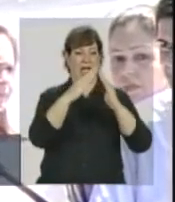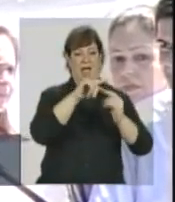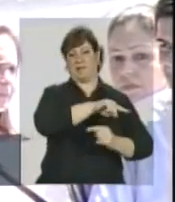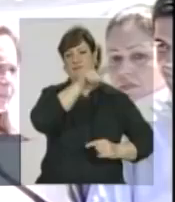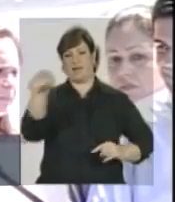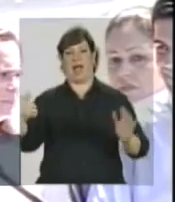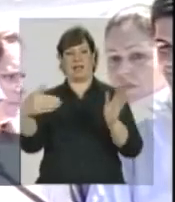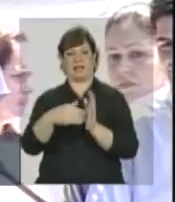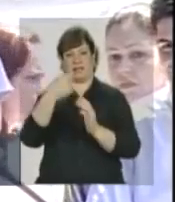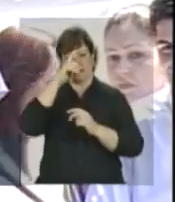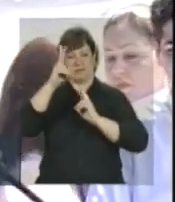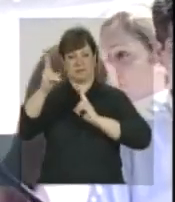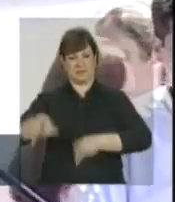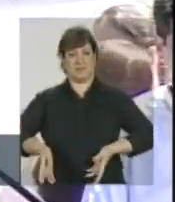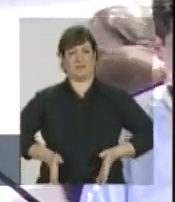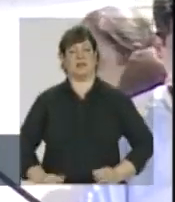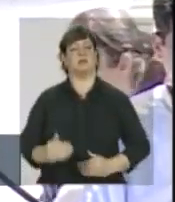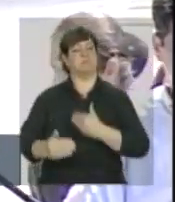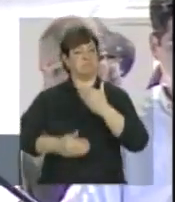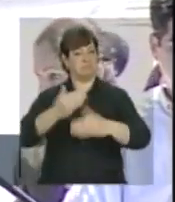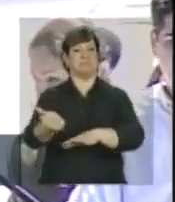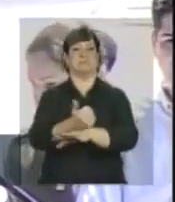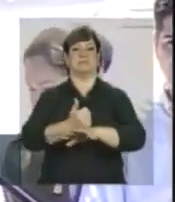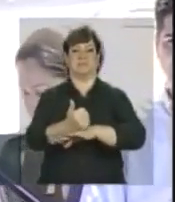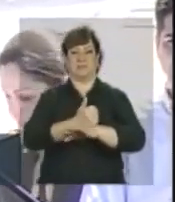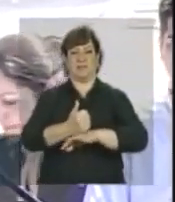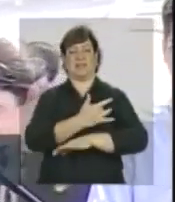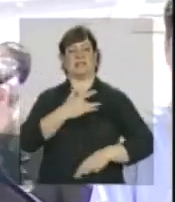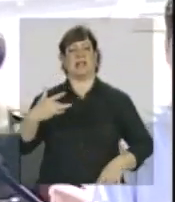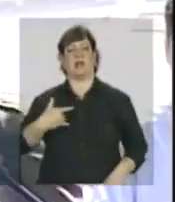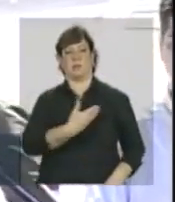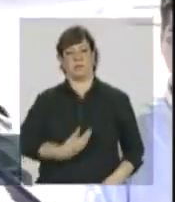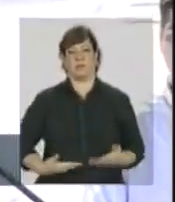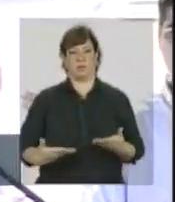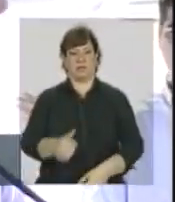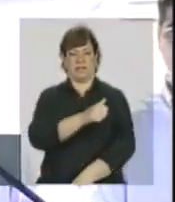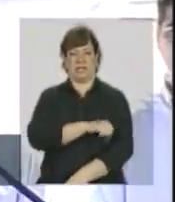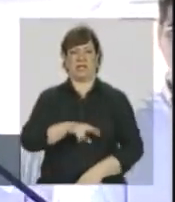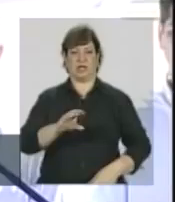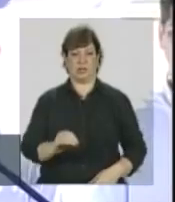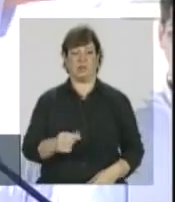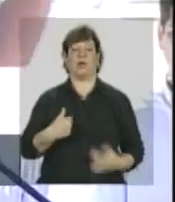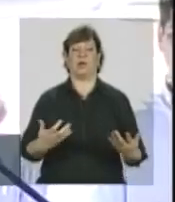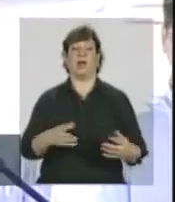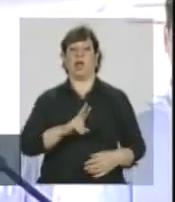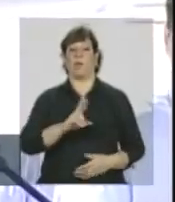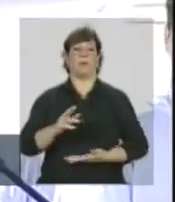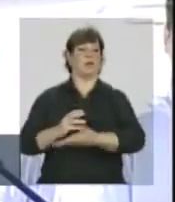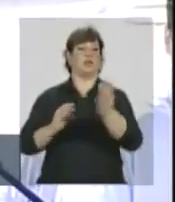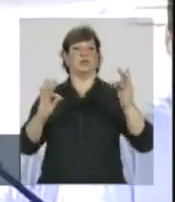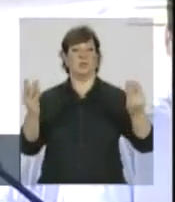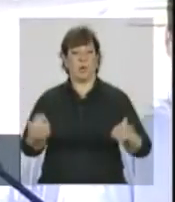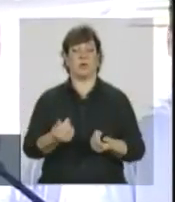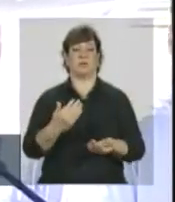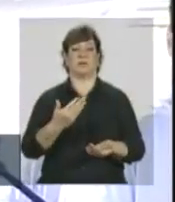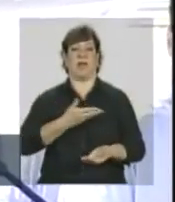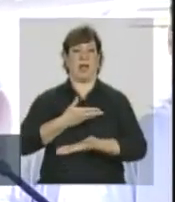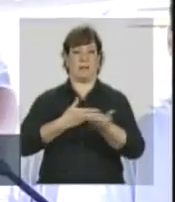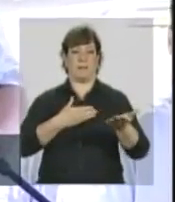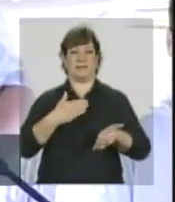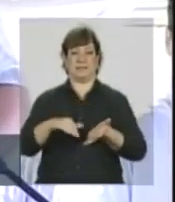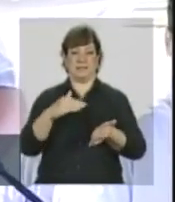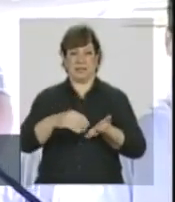a maternidade. Mais uma revolução na saúde pública do Rio de Janeiro. Eu queria, em nome de todos os colegas da Secretaria Municipal de